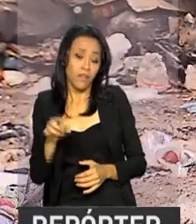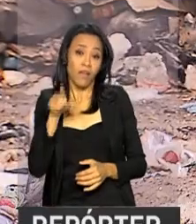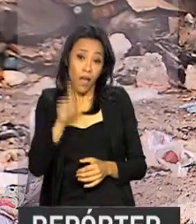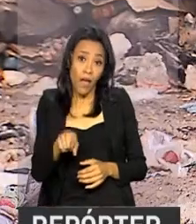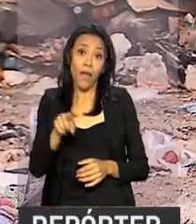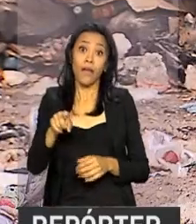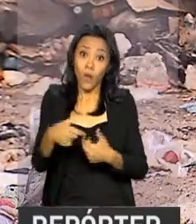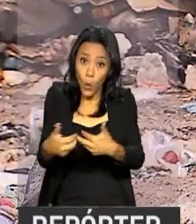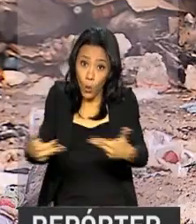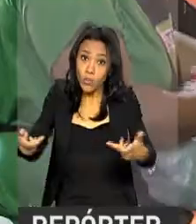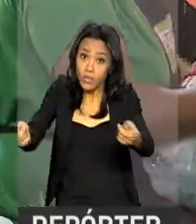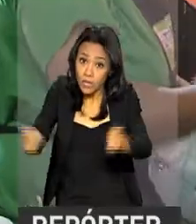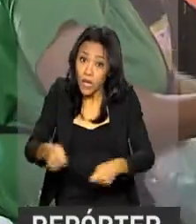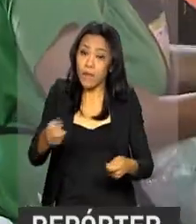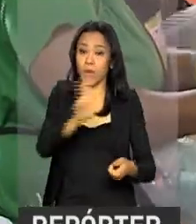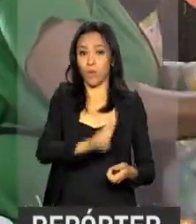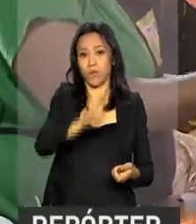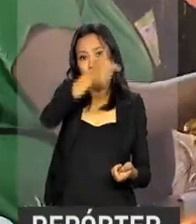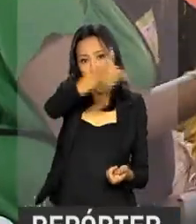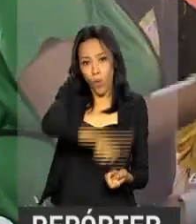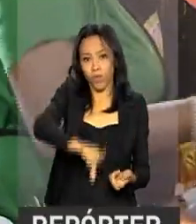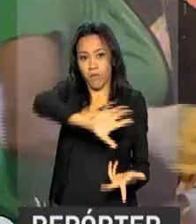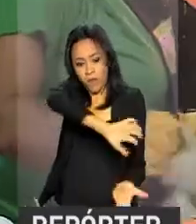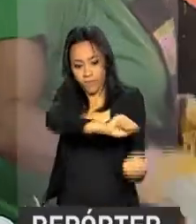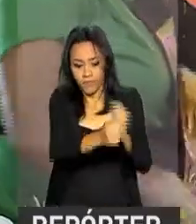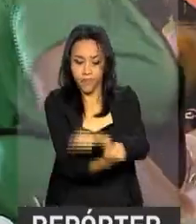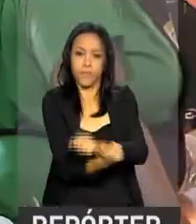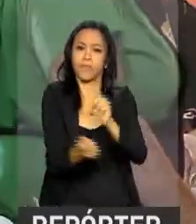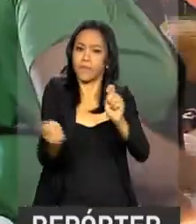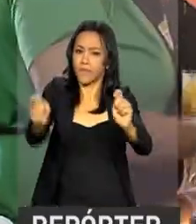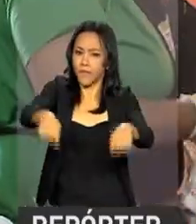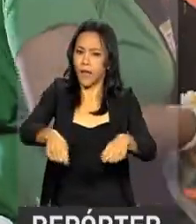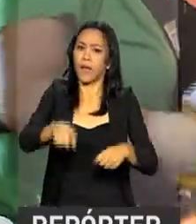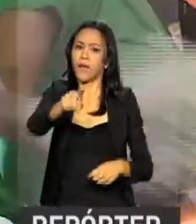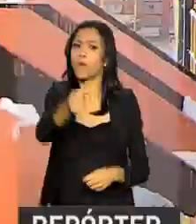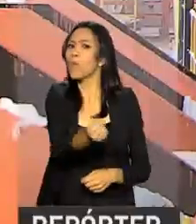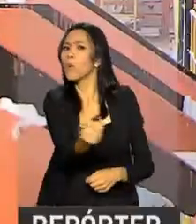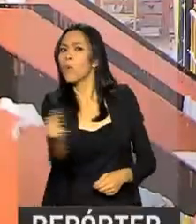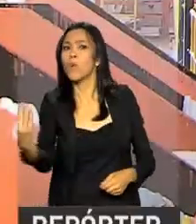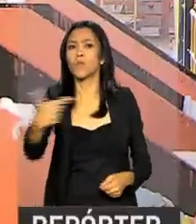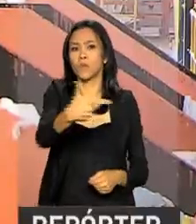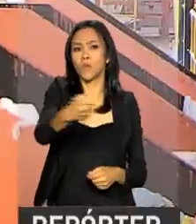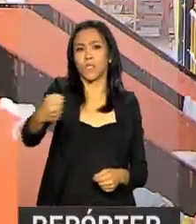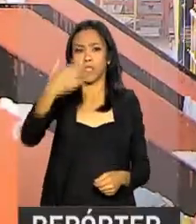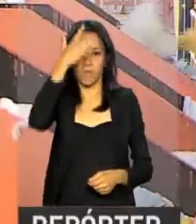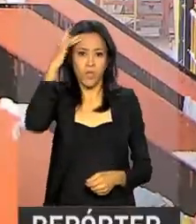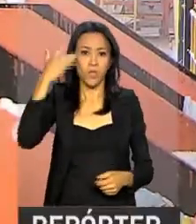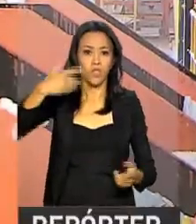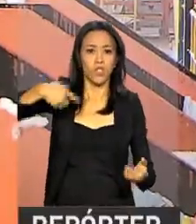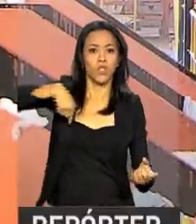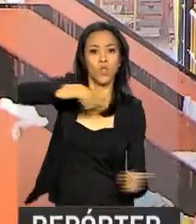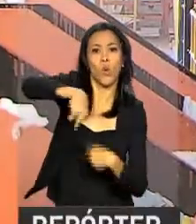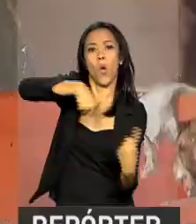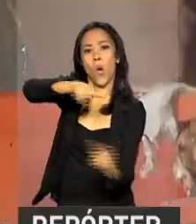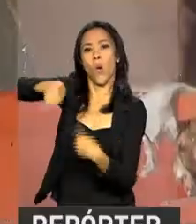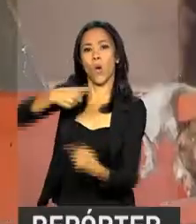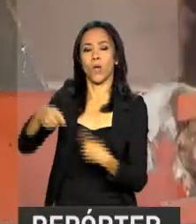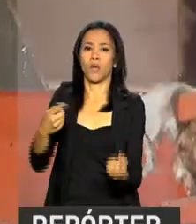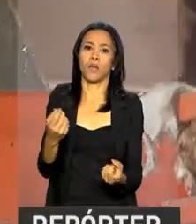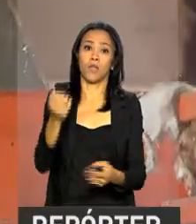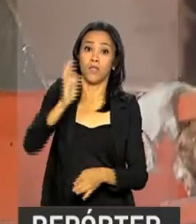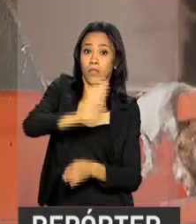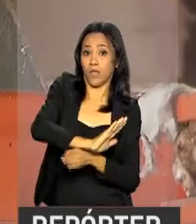produtos recicláveis ea seleção é feita por cerca de 200 catadores que se revezam em três turnos